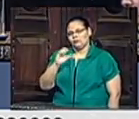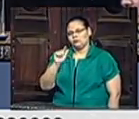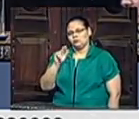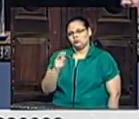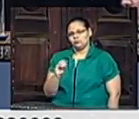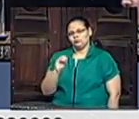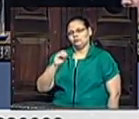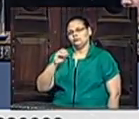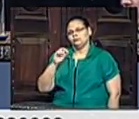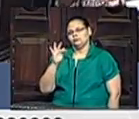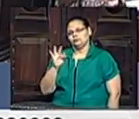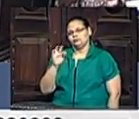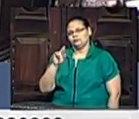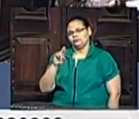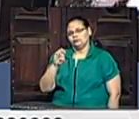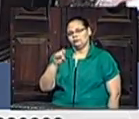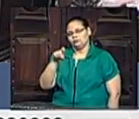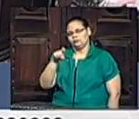minutos.